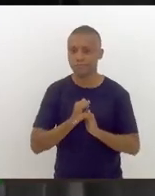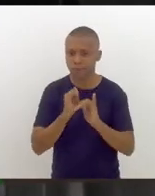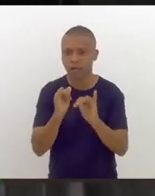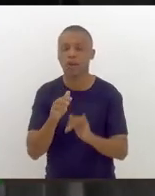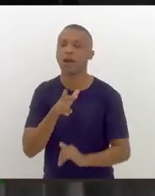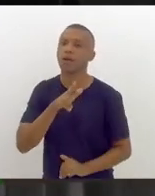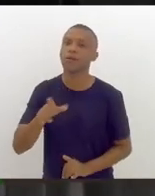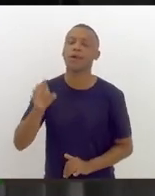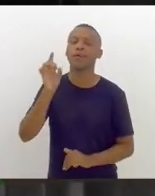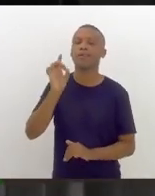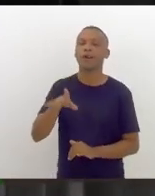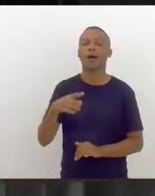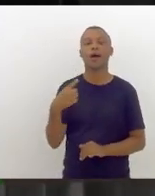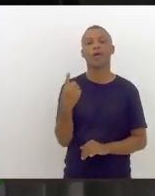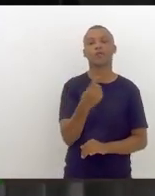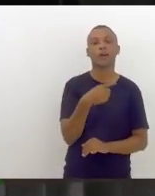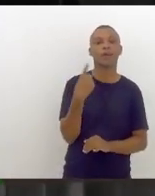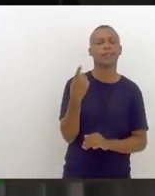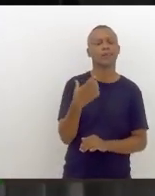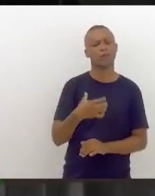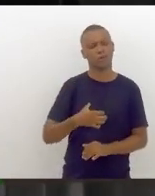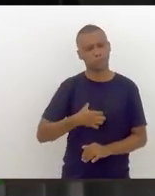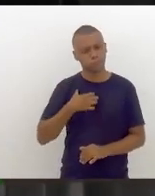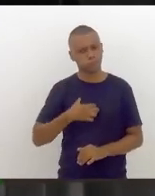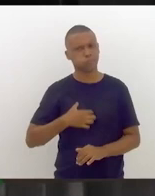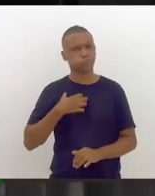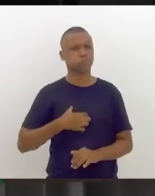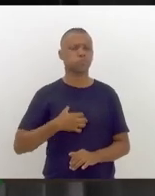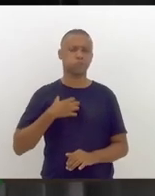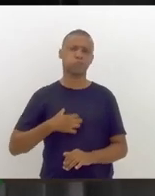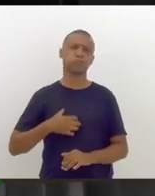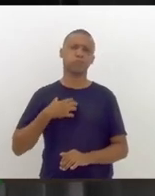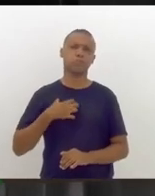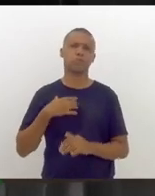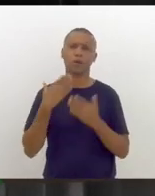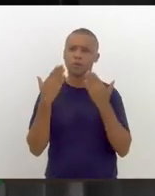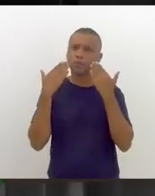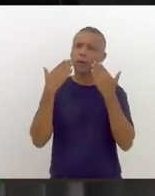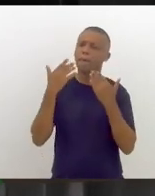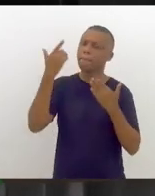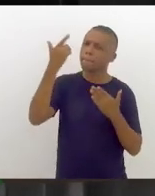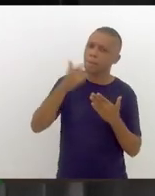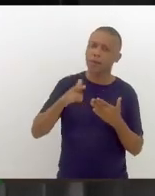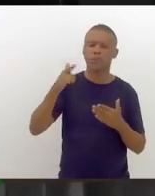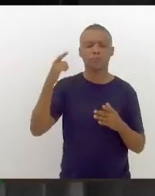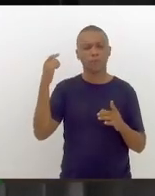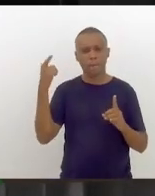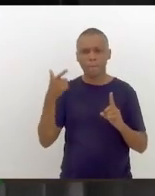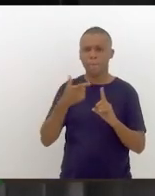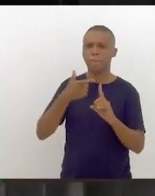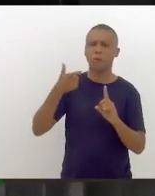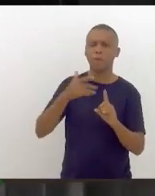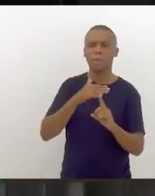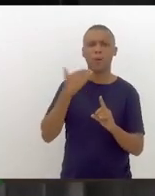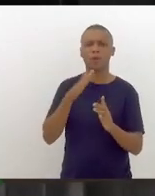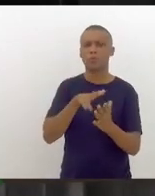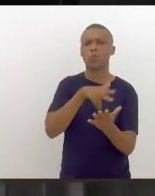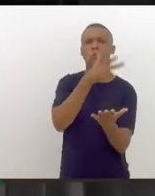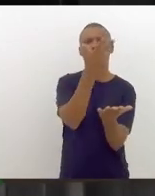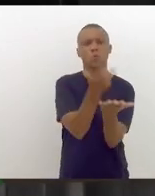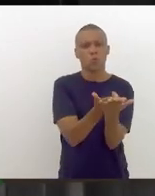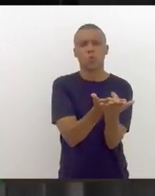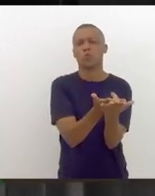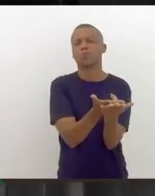a nossa a nossa indignação diante de mais um assassinato de mais uma morte